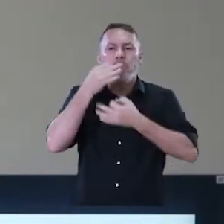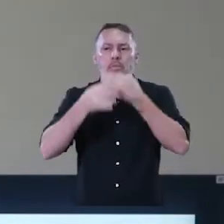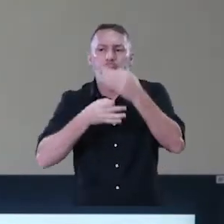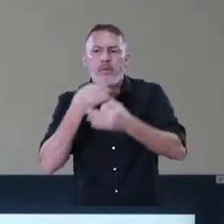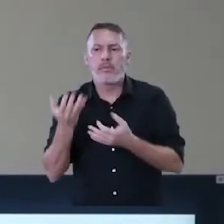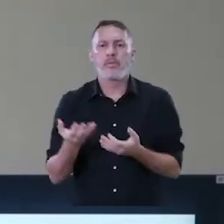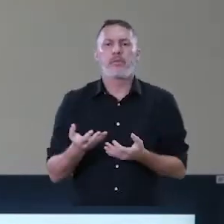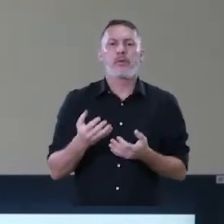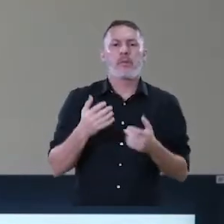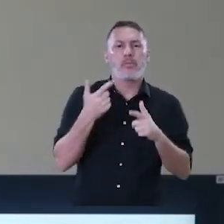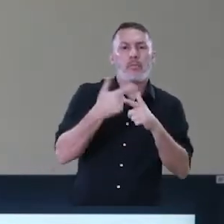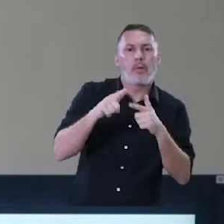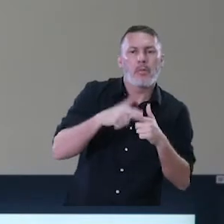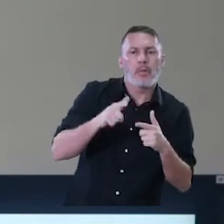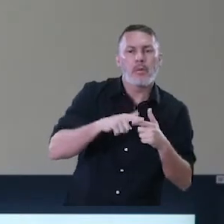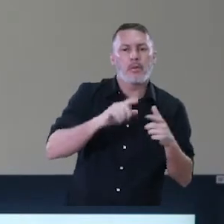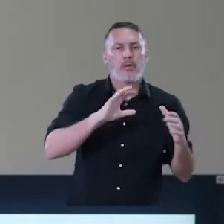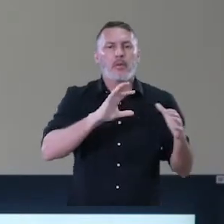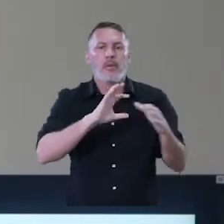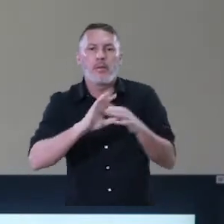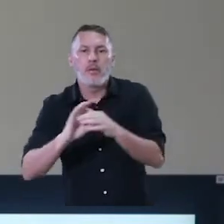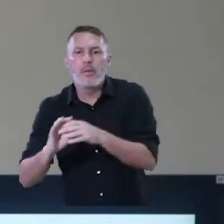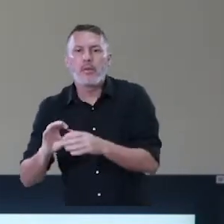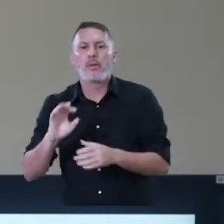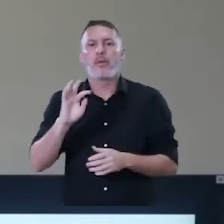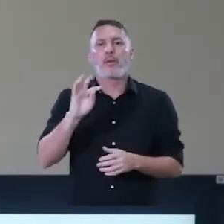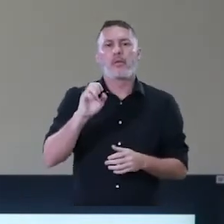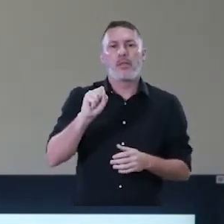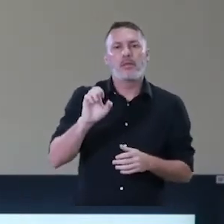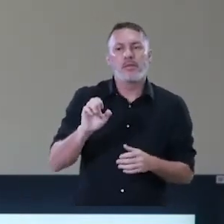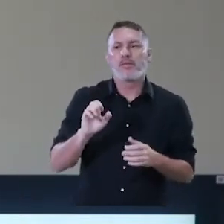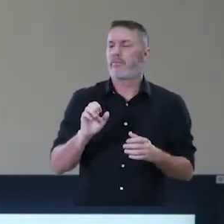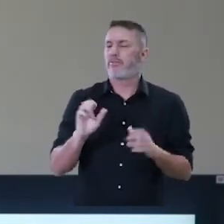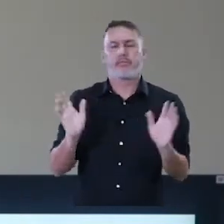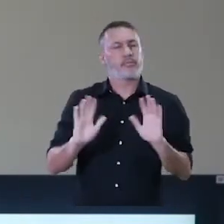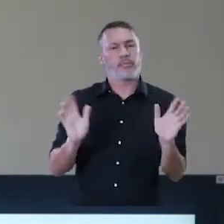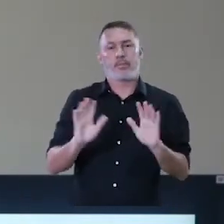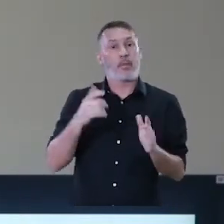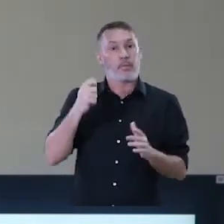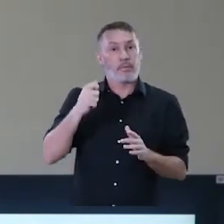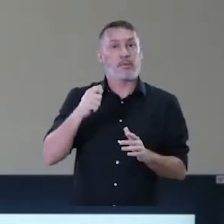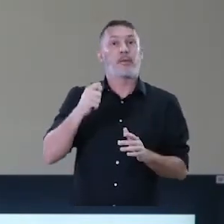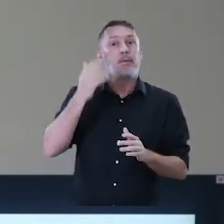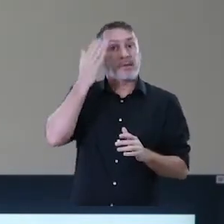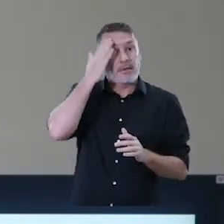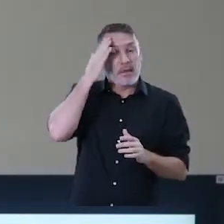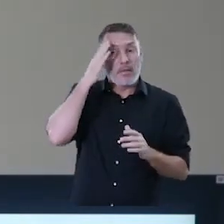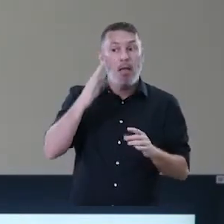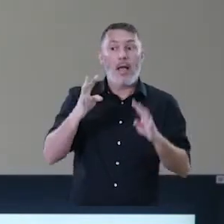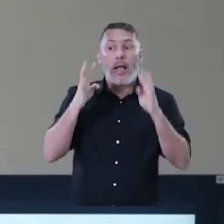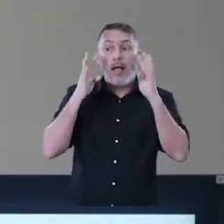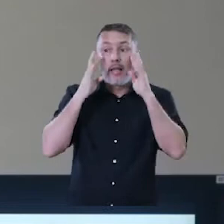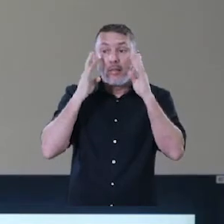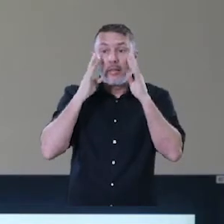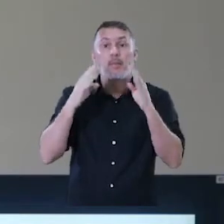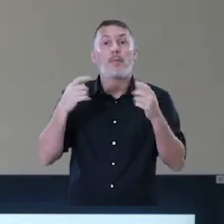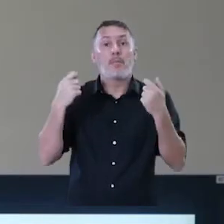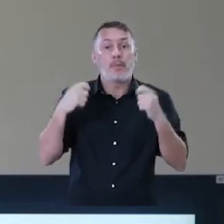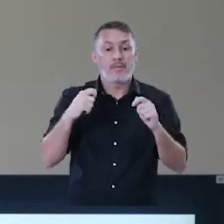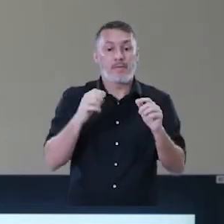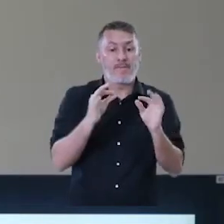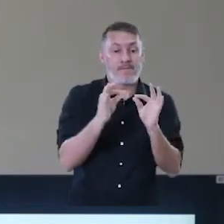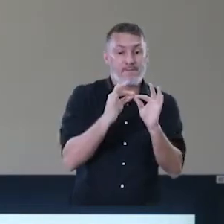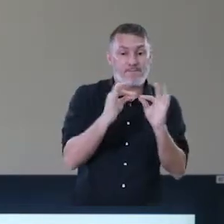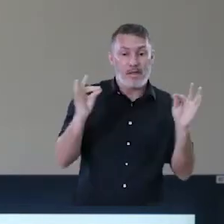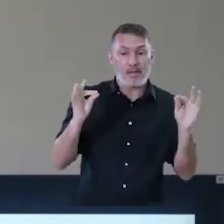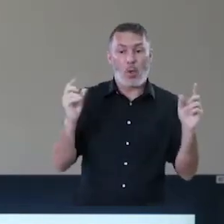tese e nem para apresentar ali a problemática que ele quer trabalhar. Então, meus queridos, que é o tema. Então, preste bem atenção.